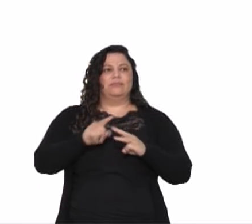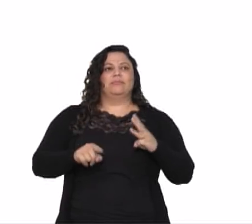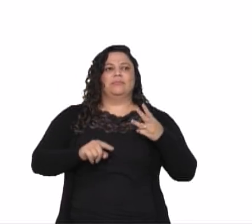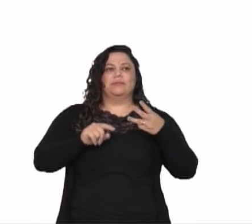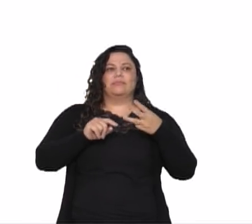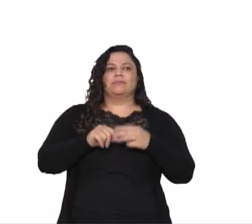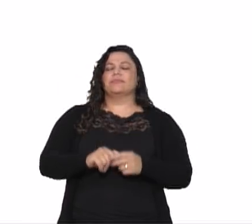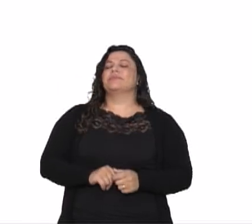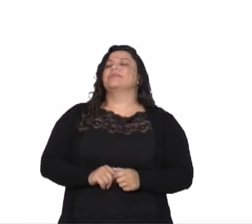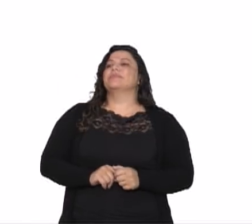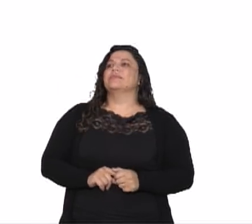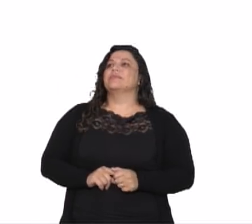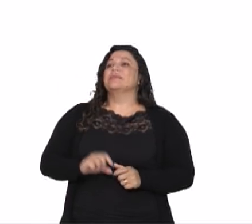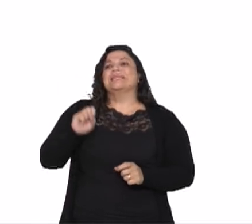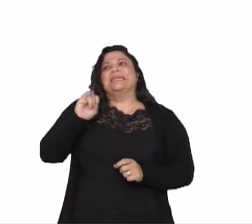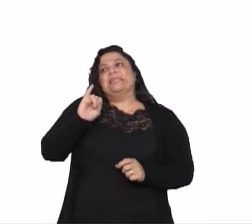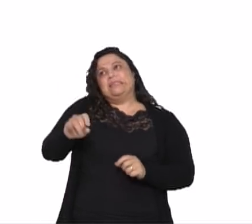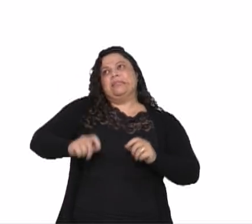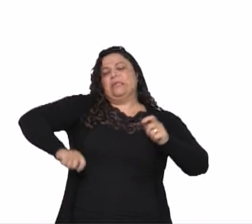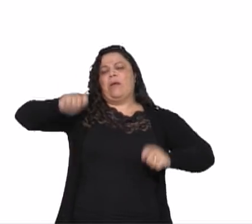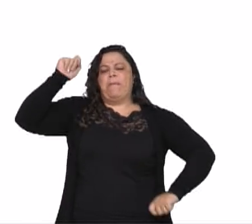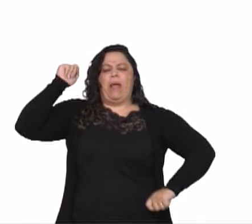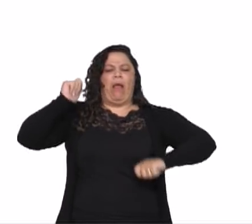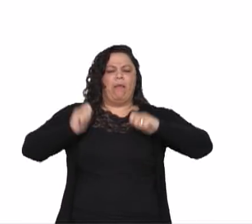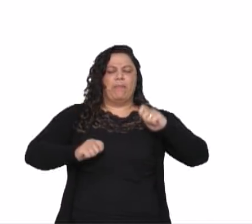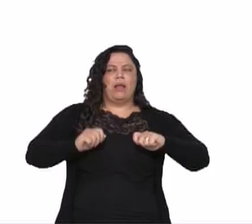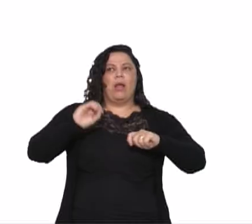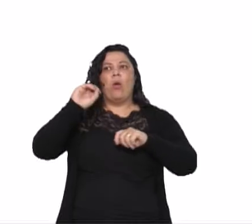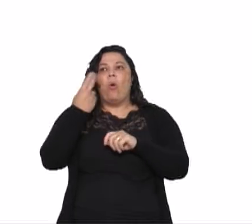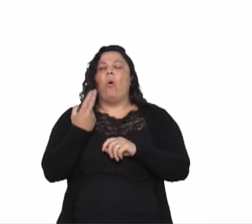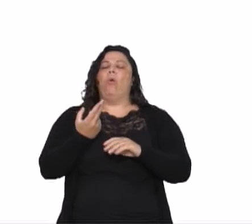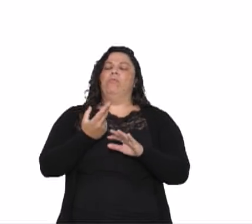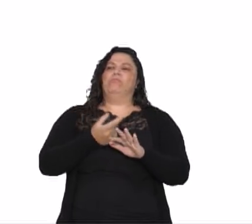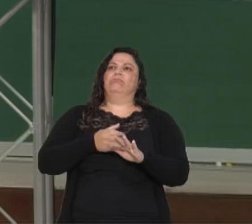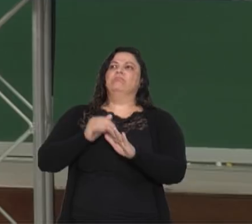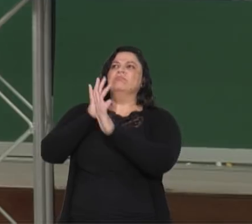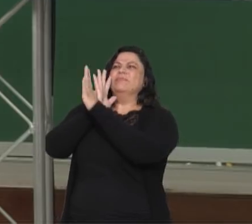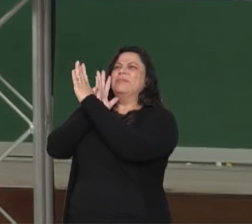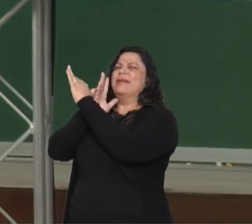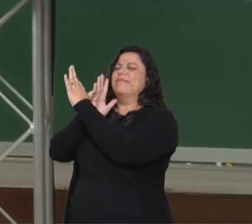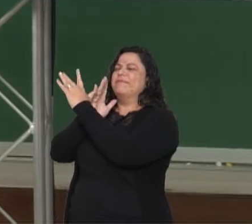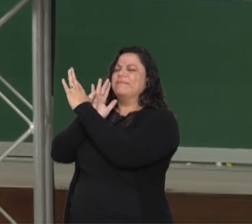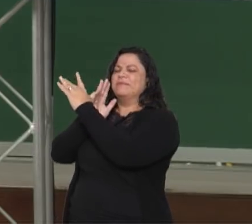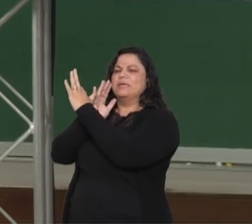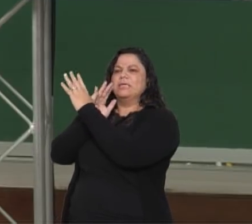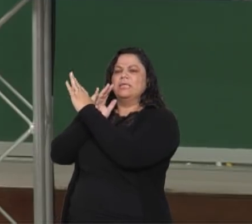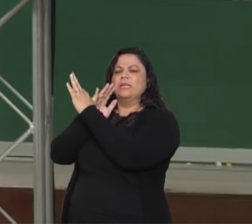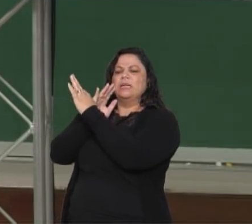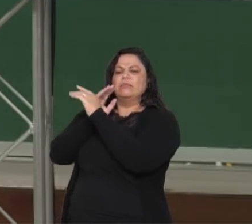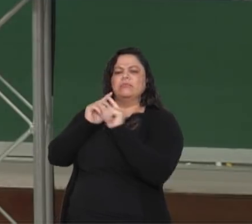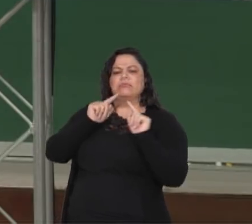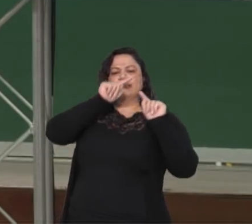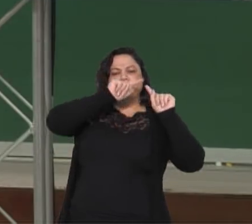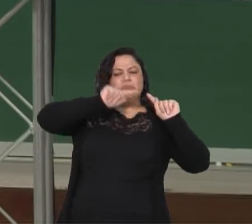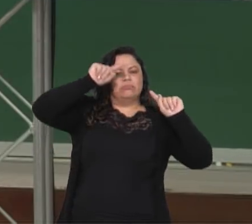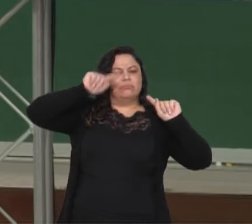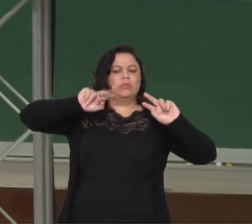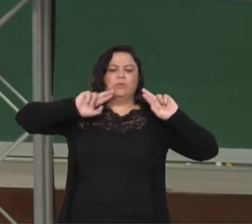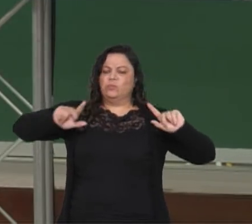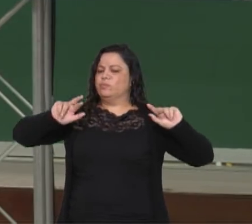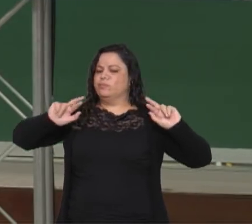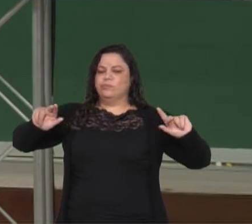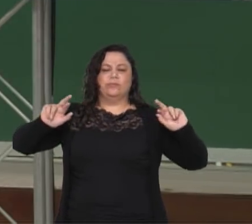Um instrumento, se for um bumbo ou se for uma flauta, eles vão ter cada um formato de onda diferente. Isso ocorre